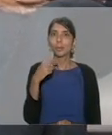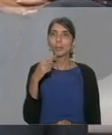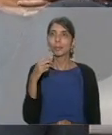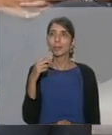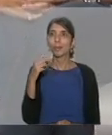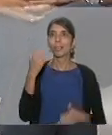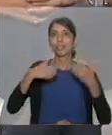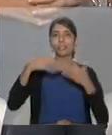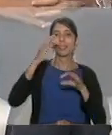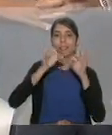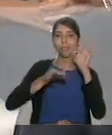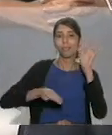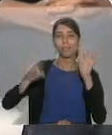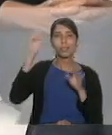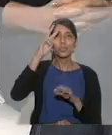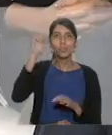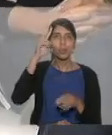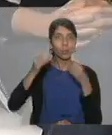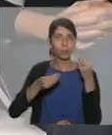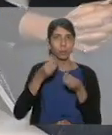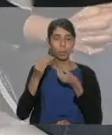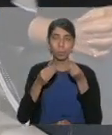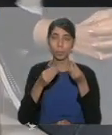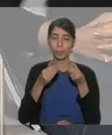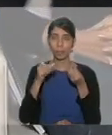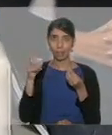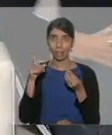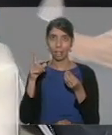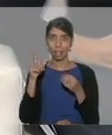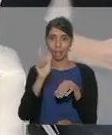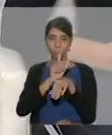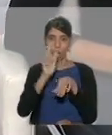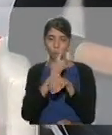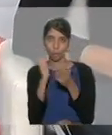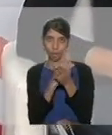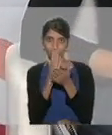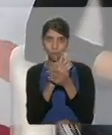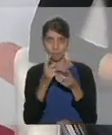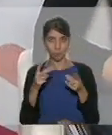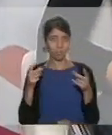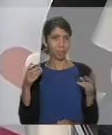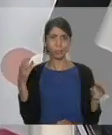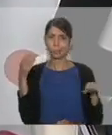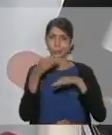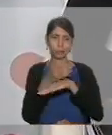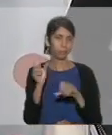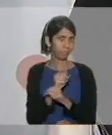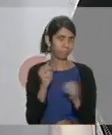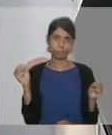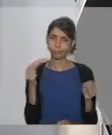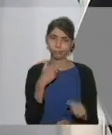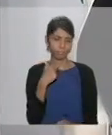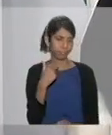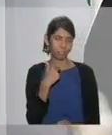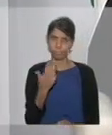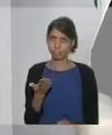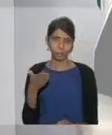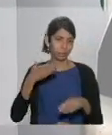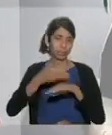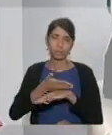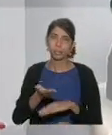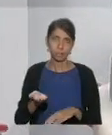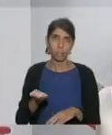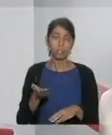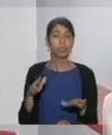ser meio Forrest Gump, minhas amigas já falavam, as livrarias eram locais inacessíveis para mim. Não havia condições de